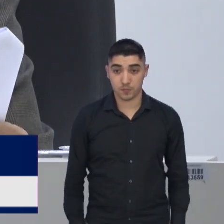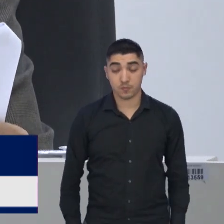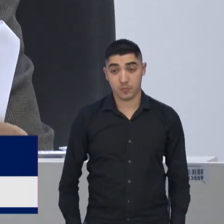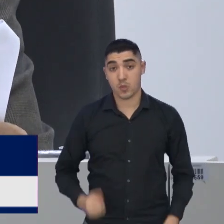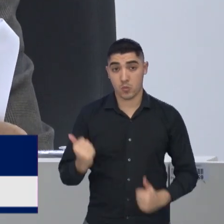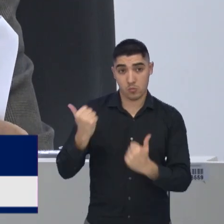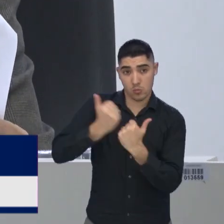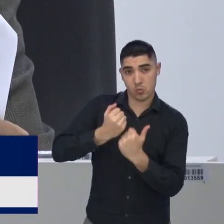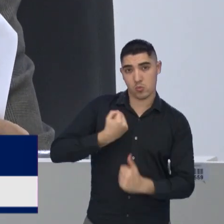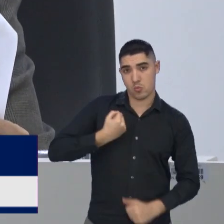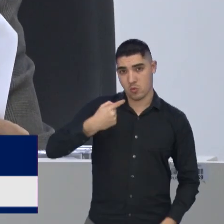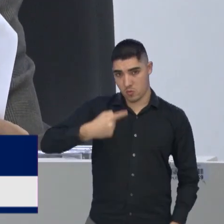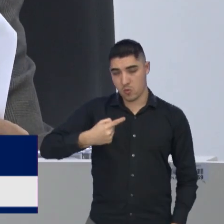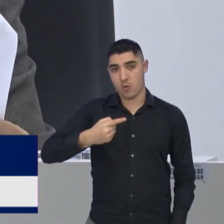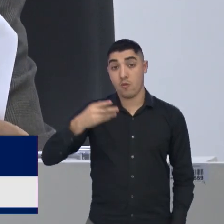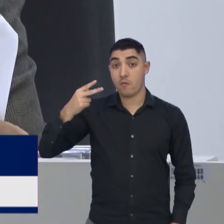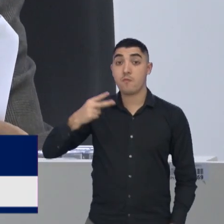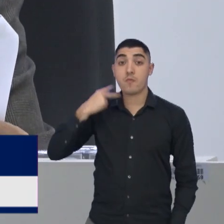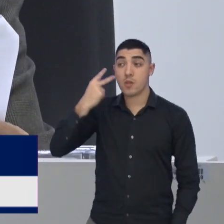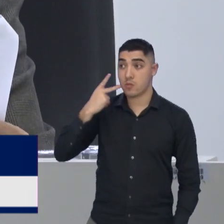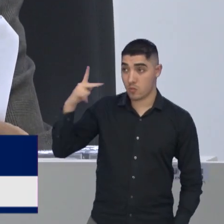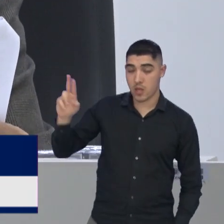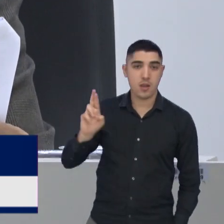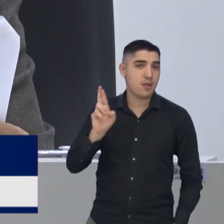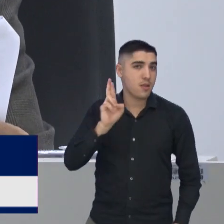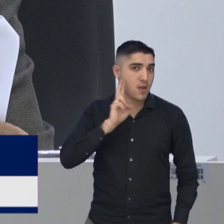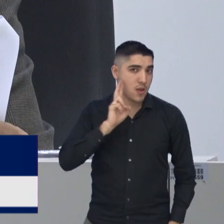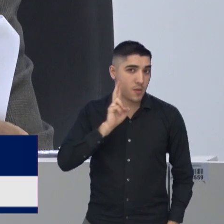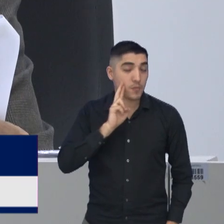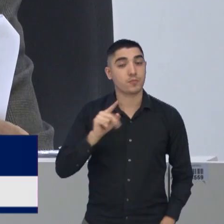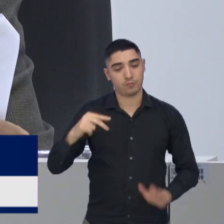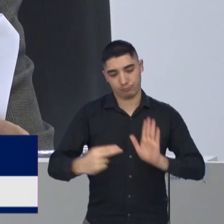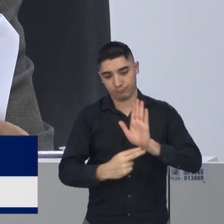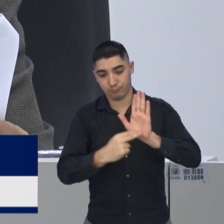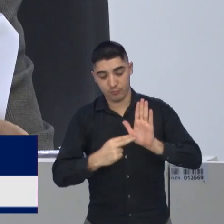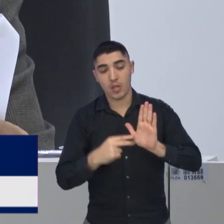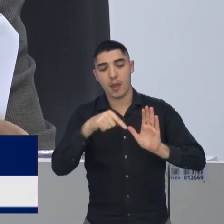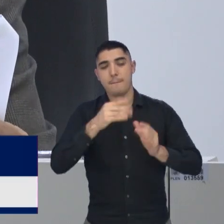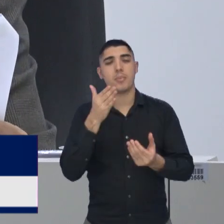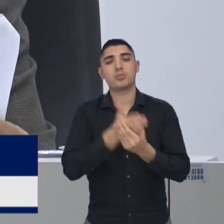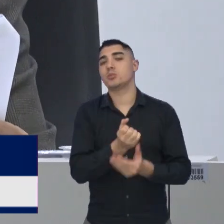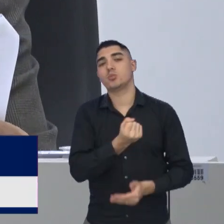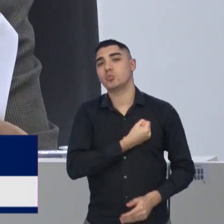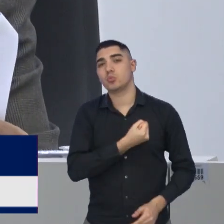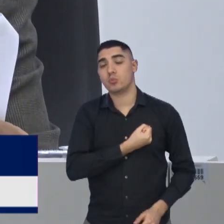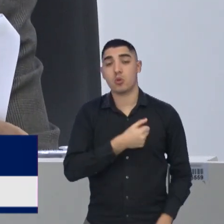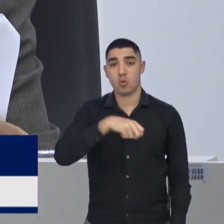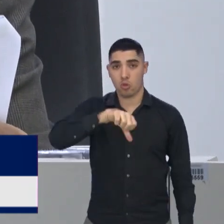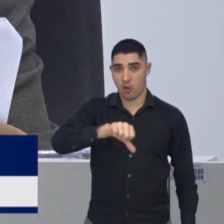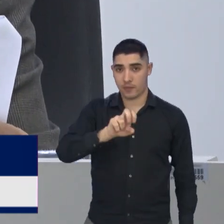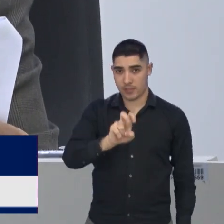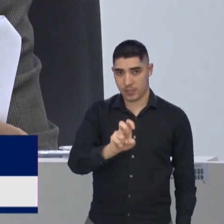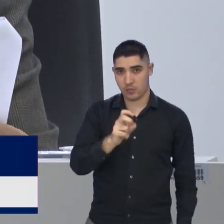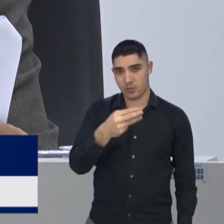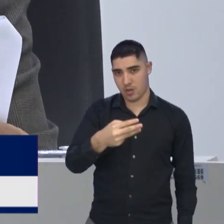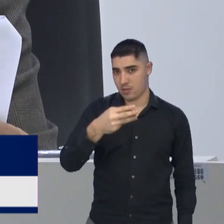Substitutivo número 1, de autoria do vereador Renato Santiago, ao processo número